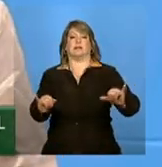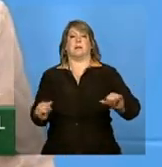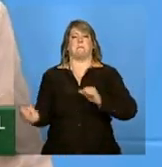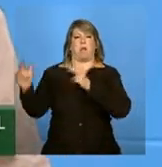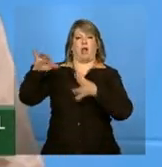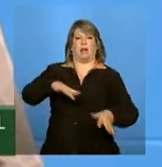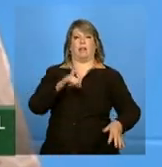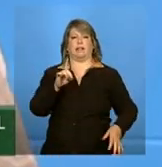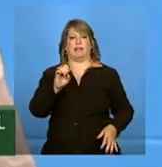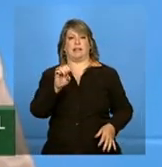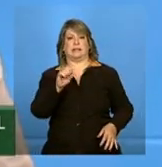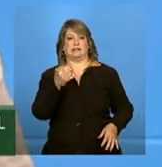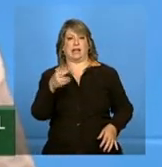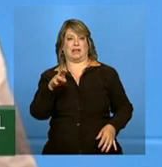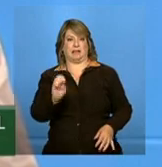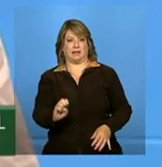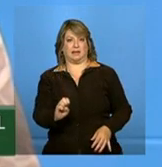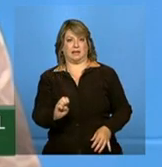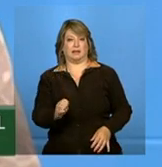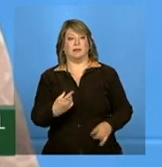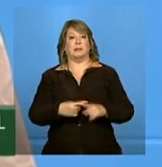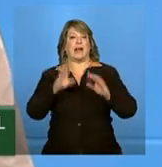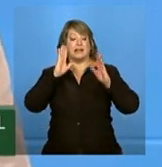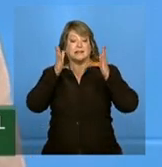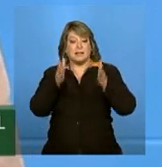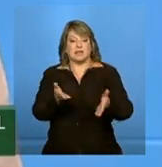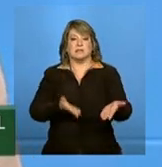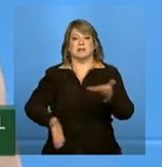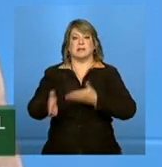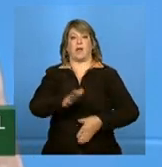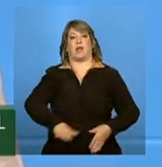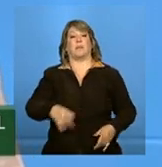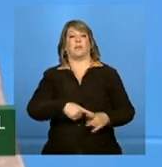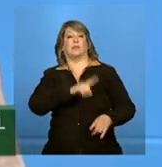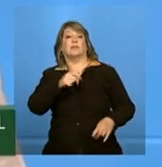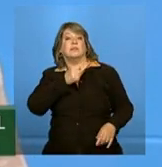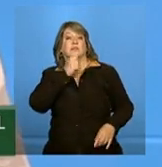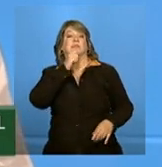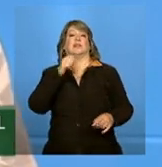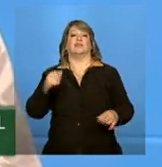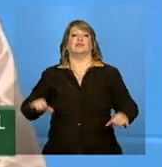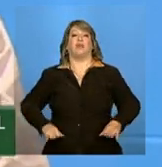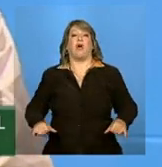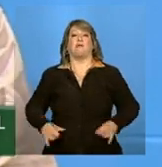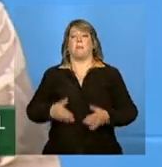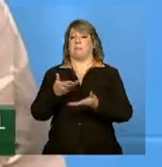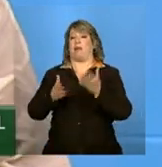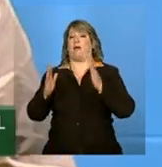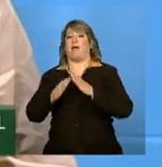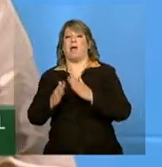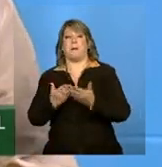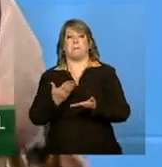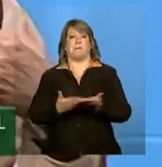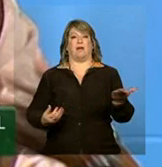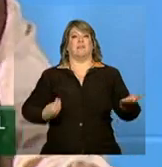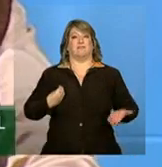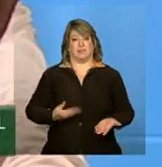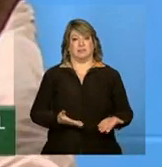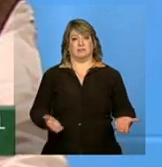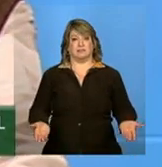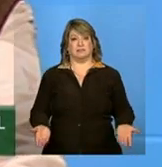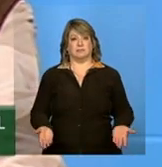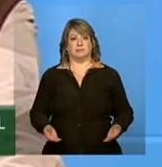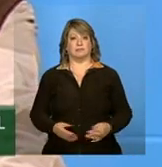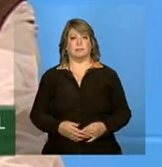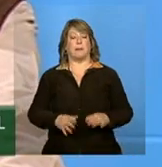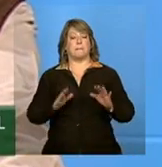nada, dar atenção prioritária às crianças que são vitimizadas por esses desastres. Agora, a última emergência que eu gostaria de